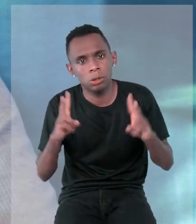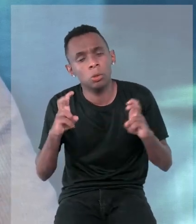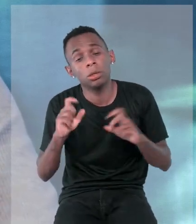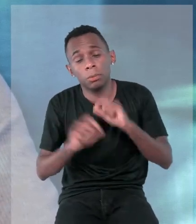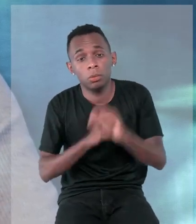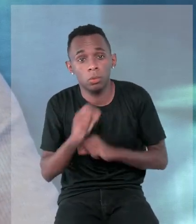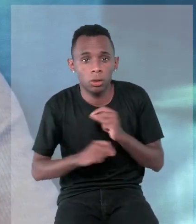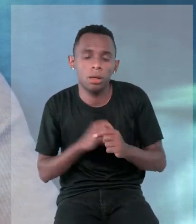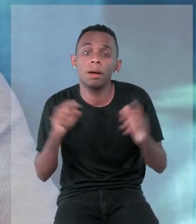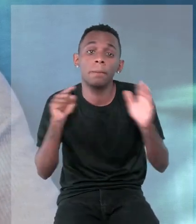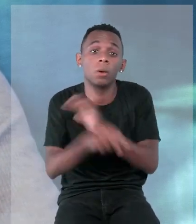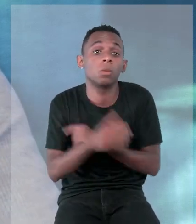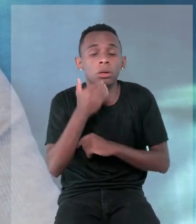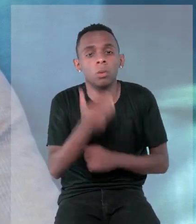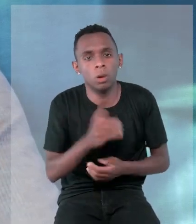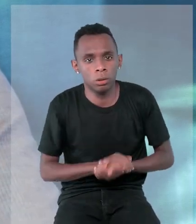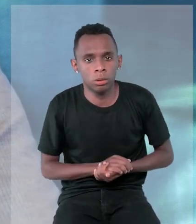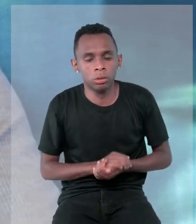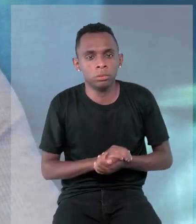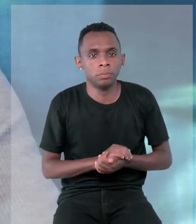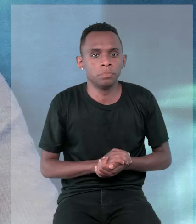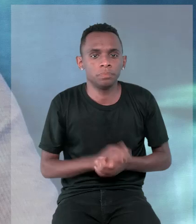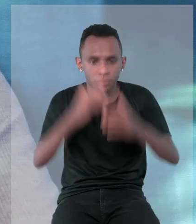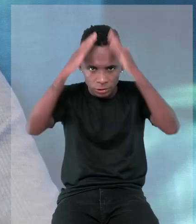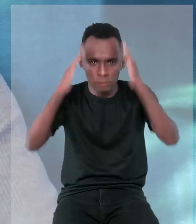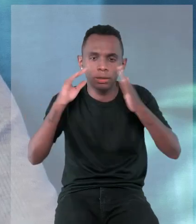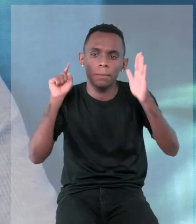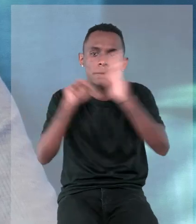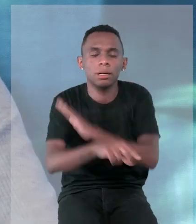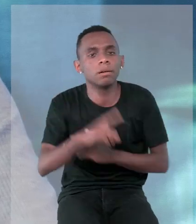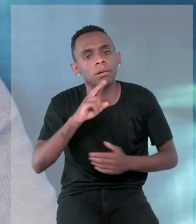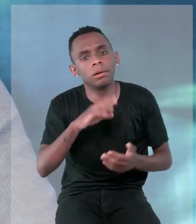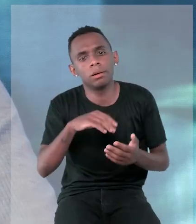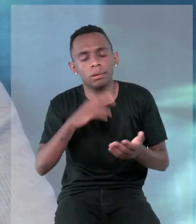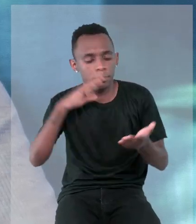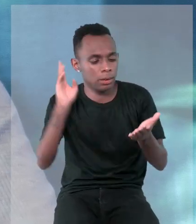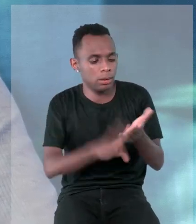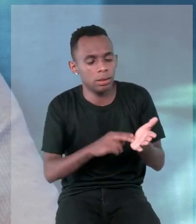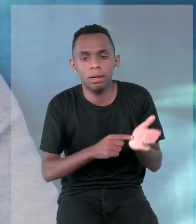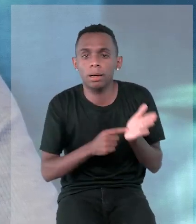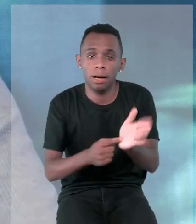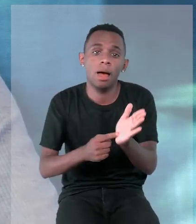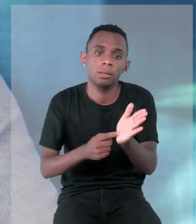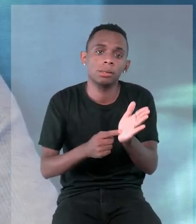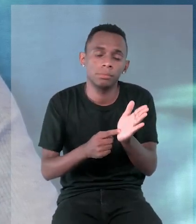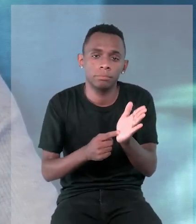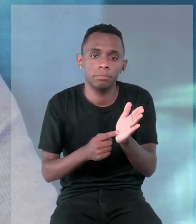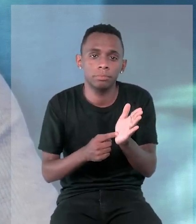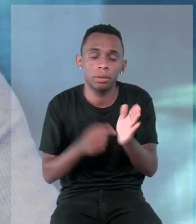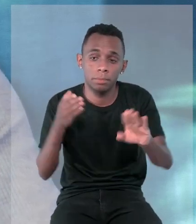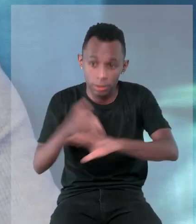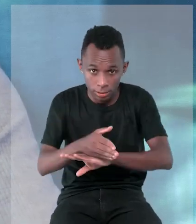dele era o seguinte, a pergunta era a seguinte, a freira mandava uma carta para entrar lá